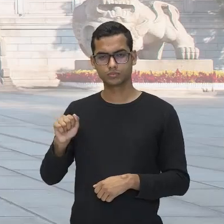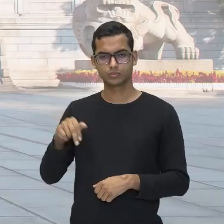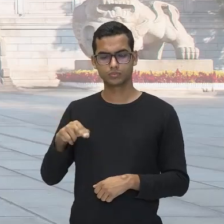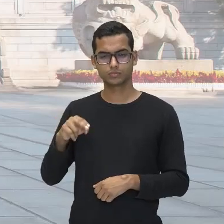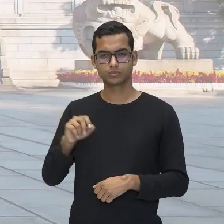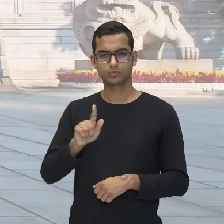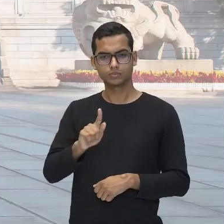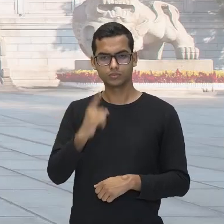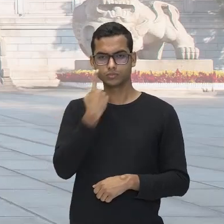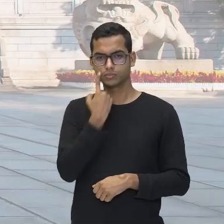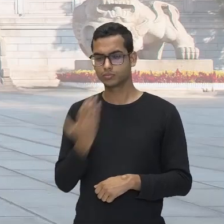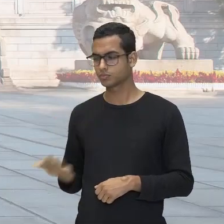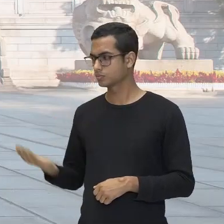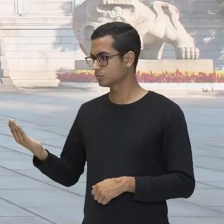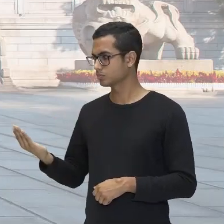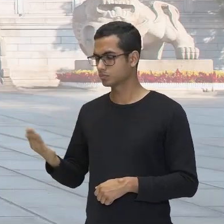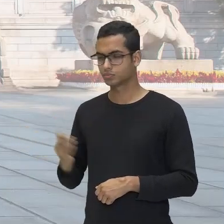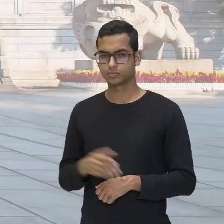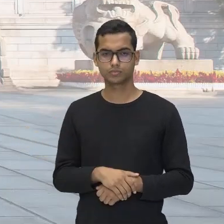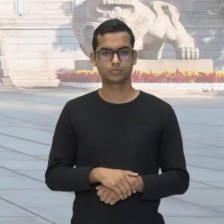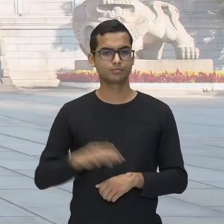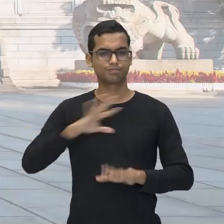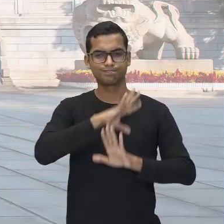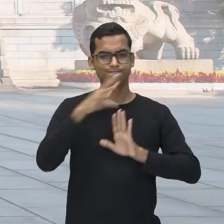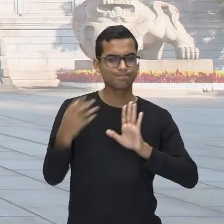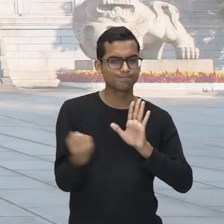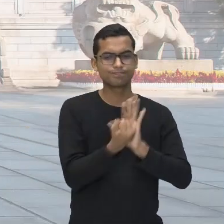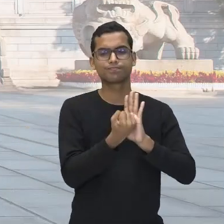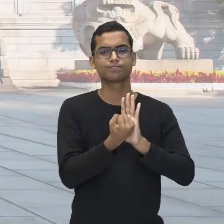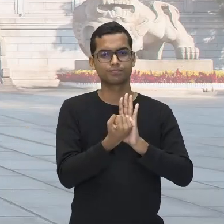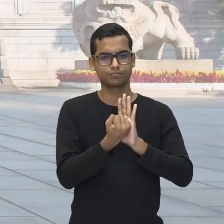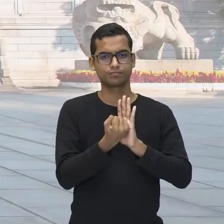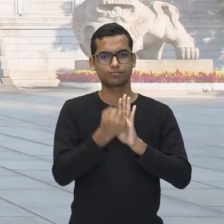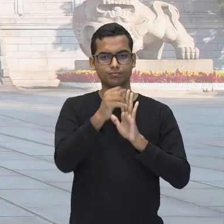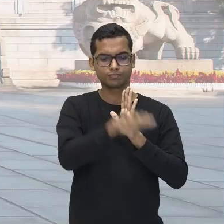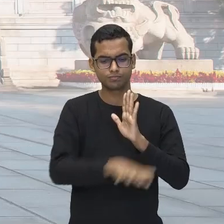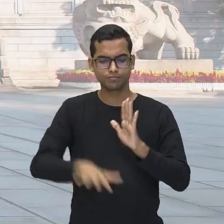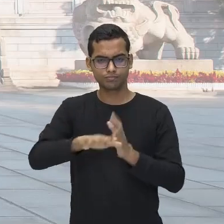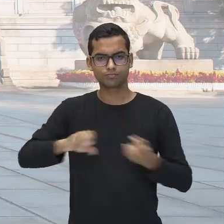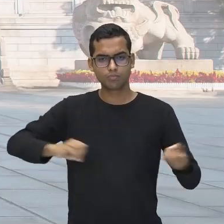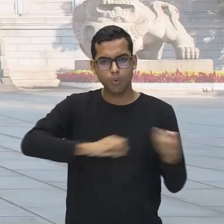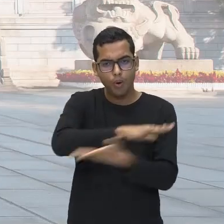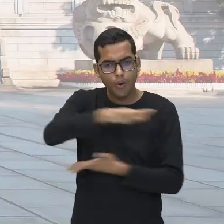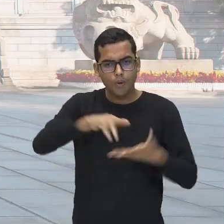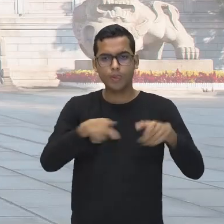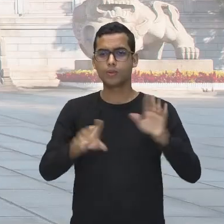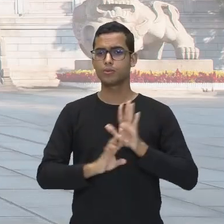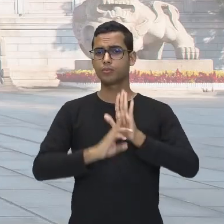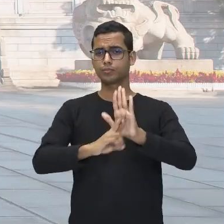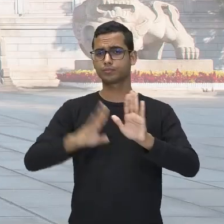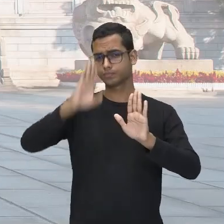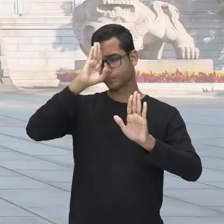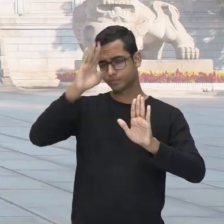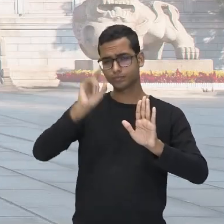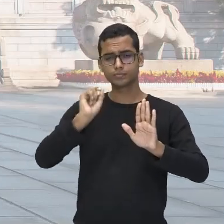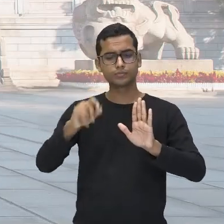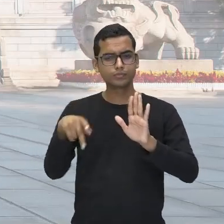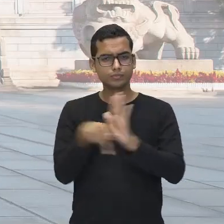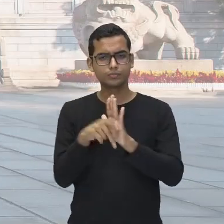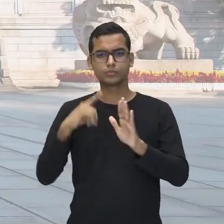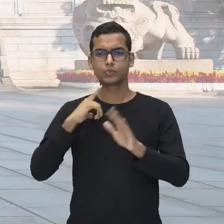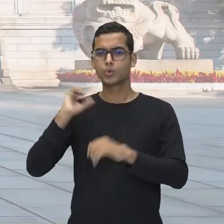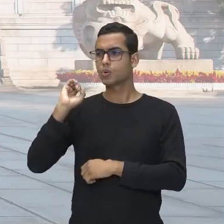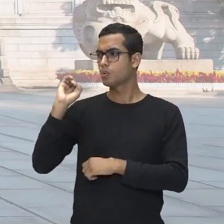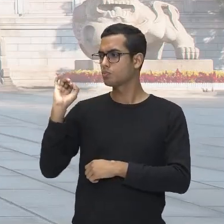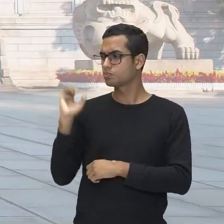ou Teiji, é o símbolo cósmico do taoísmo. Ele representa o